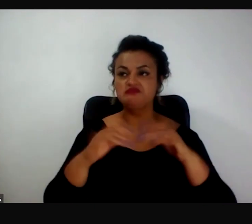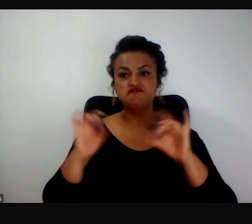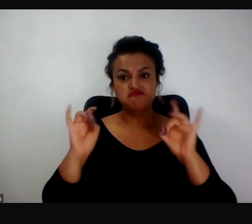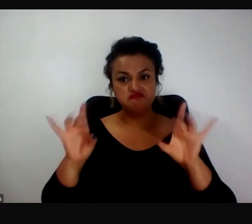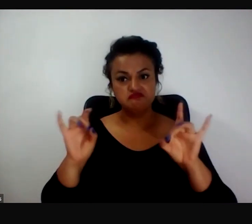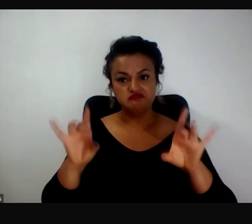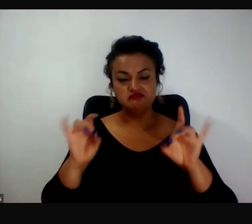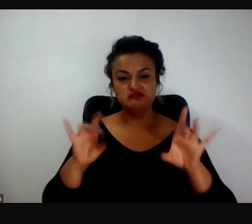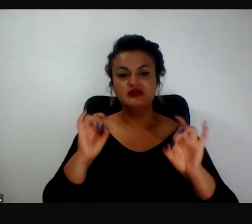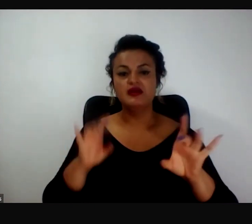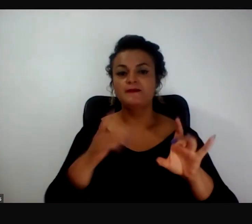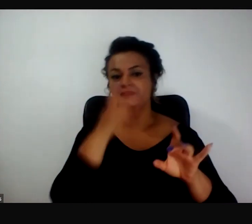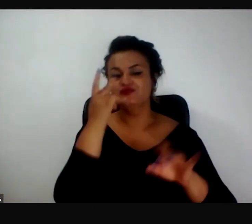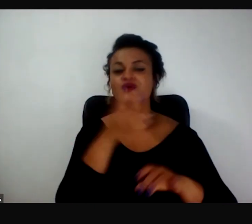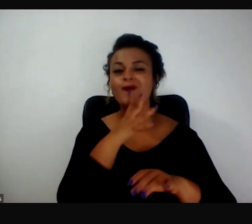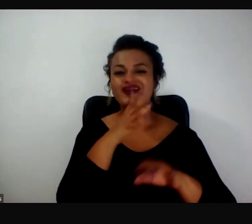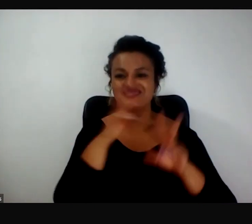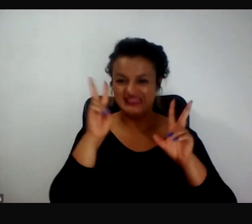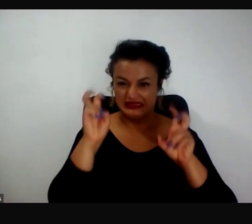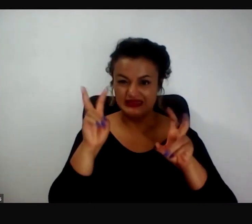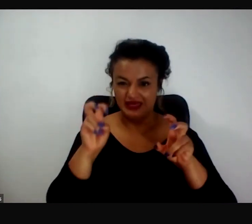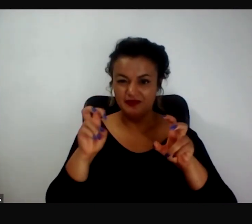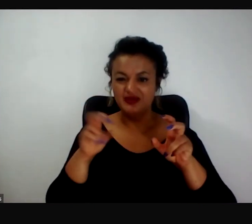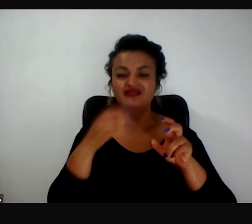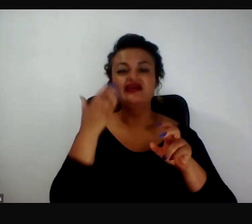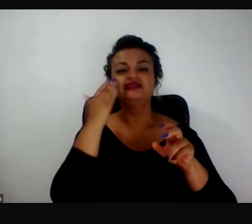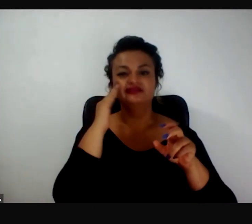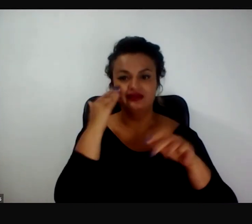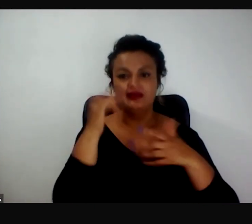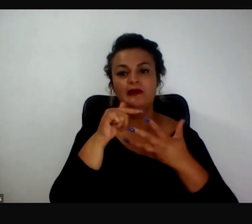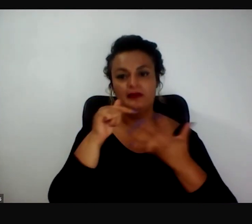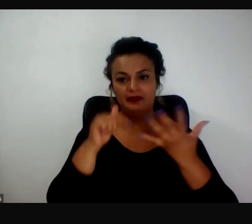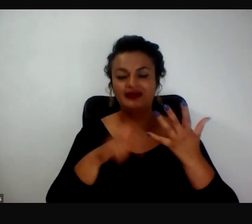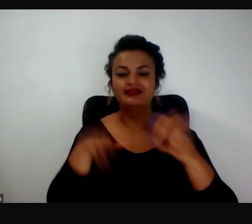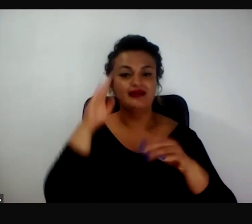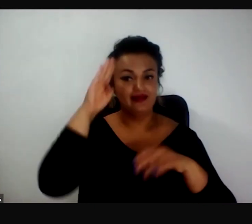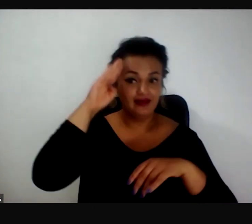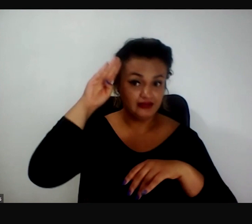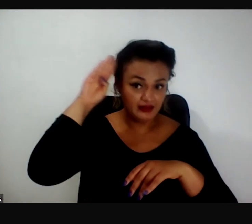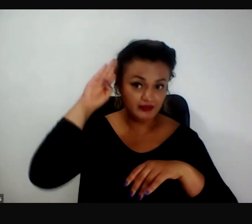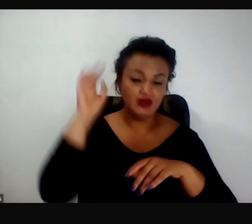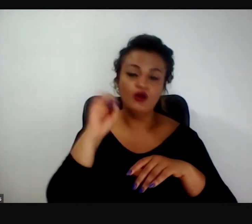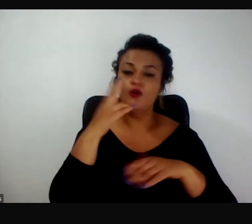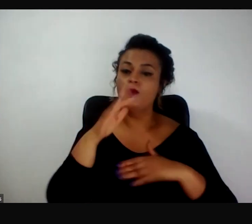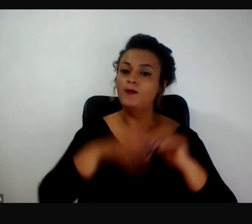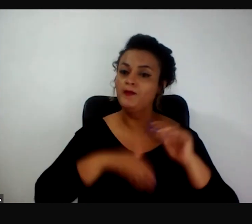que domina o assunto, tanto do ponto de vista acadêmico, quanto do ponto de vista prático. Isso é